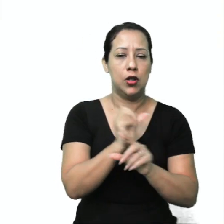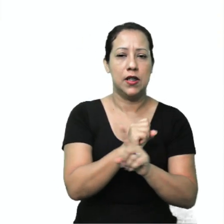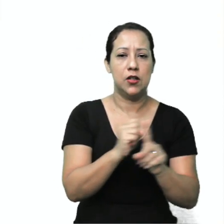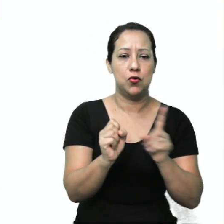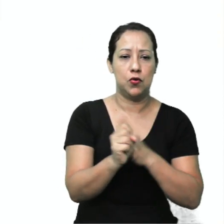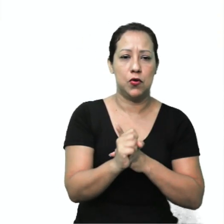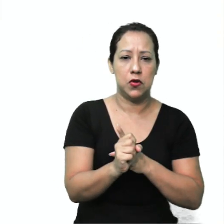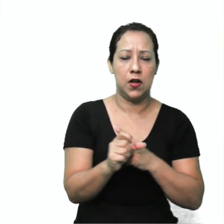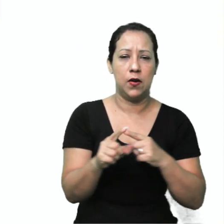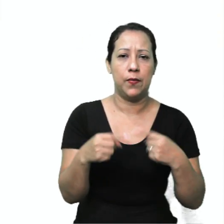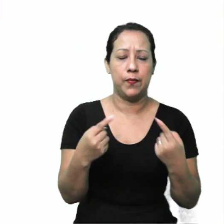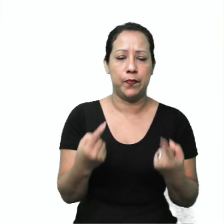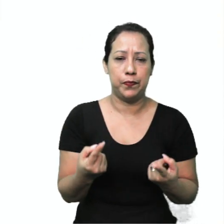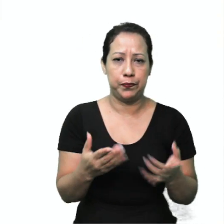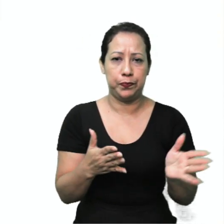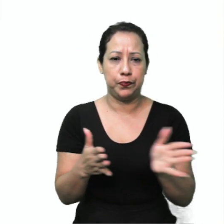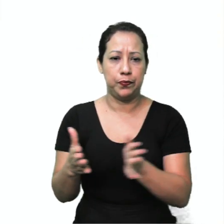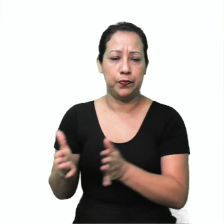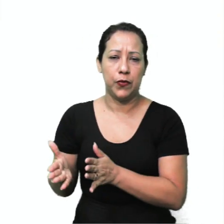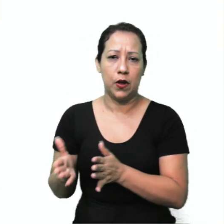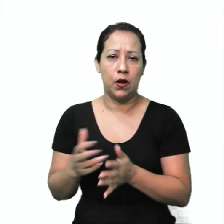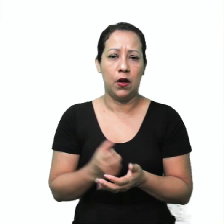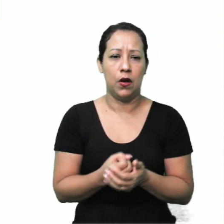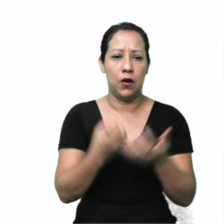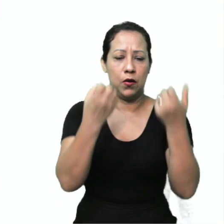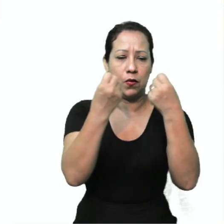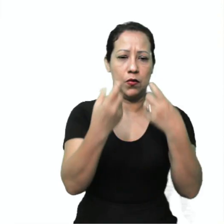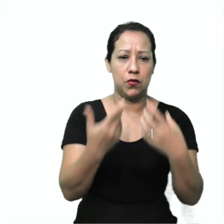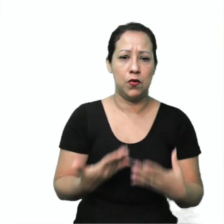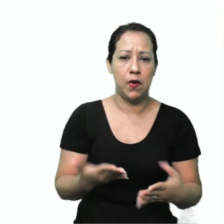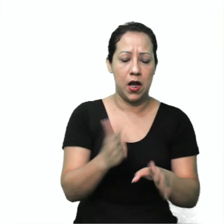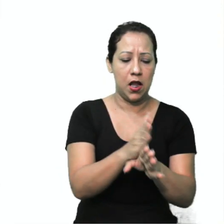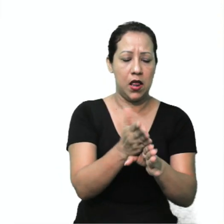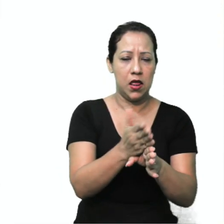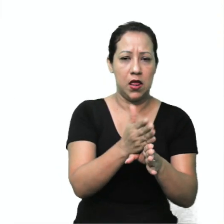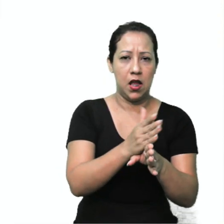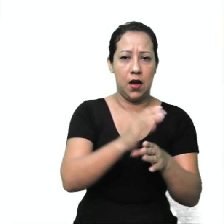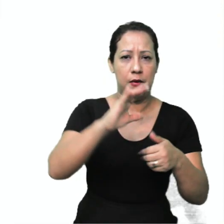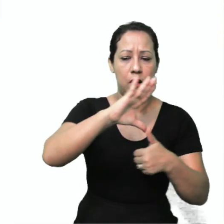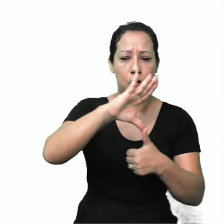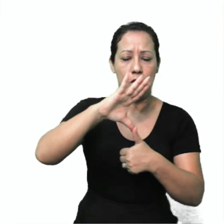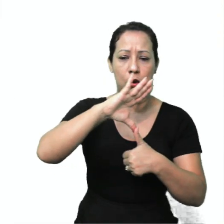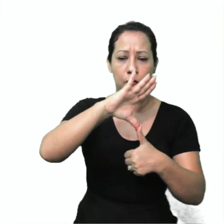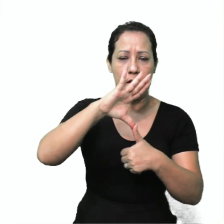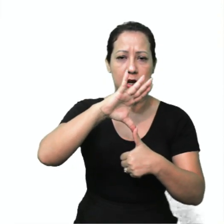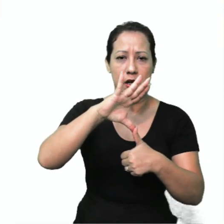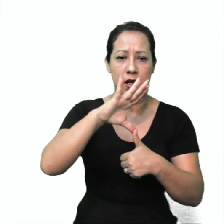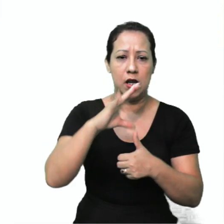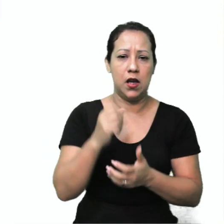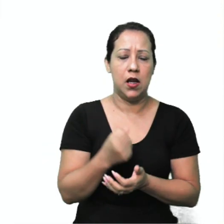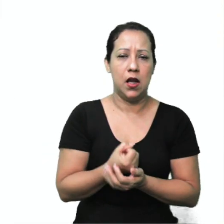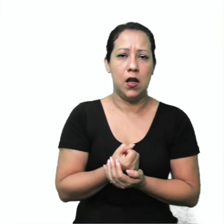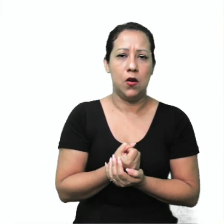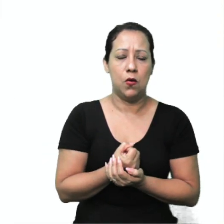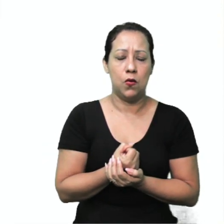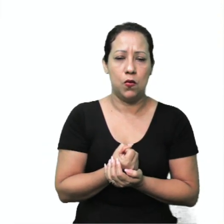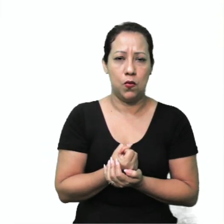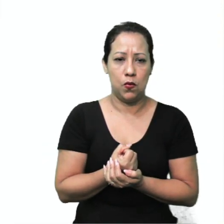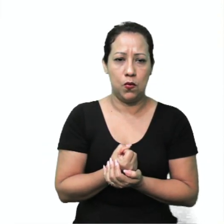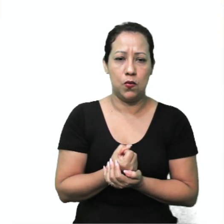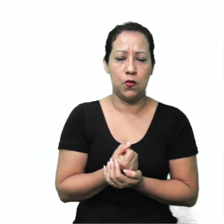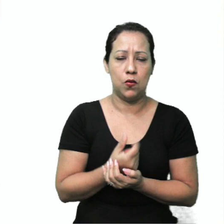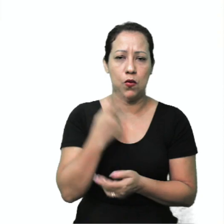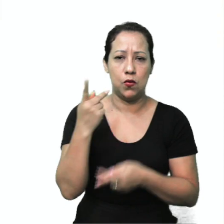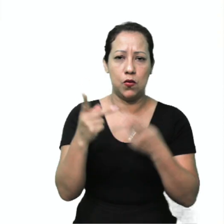Quando nós falamos da fronteira norte-americana, nós estamos falando